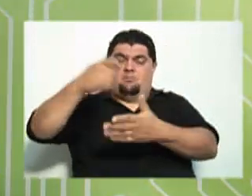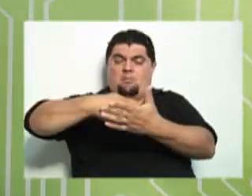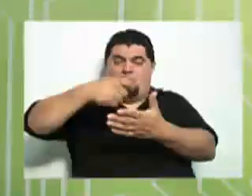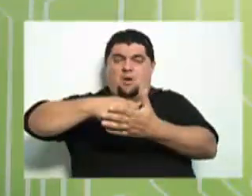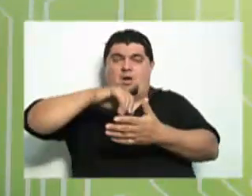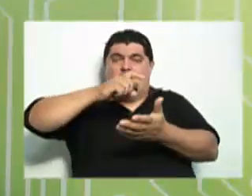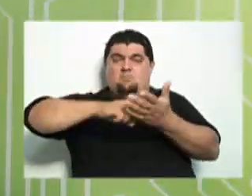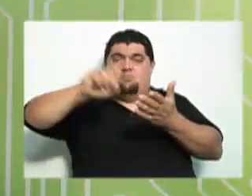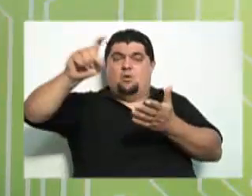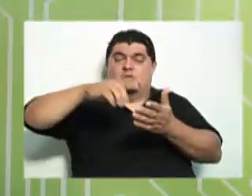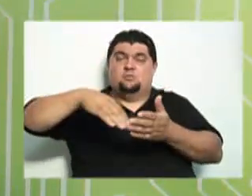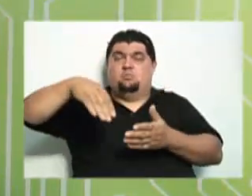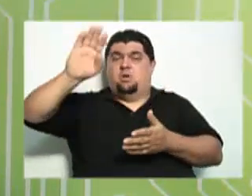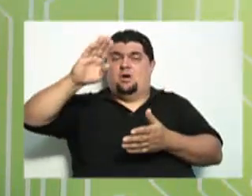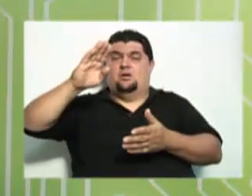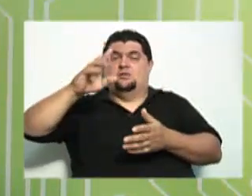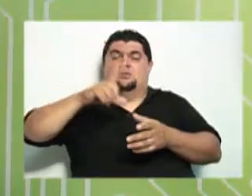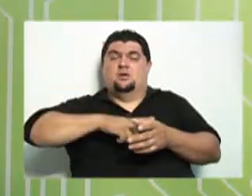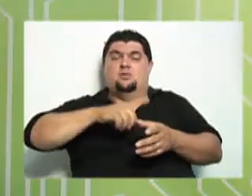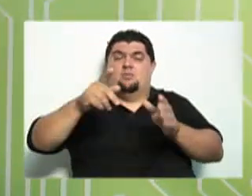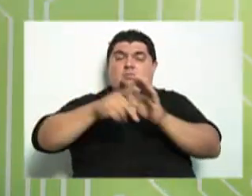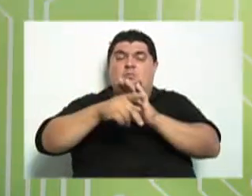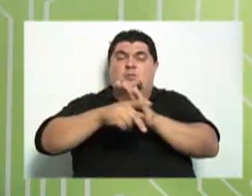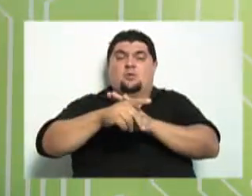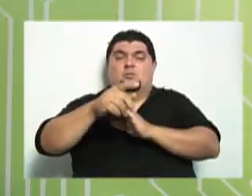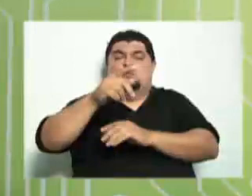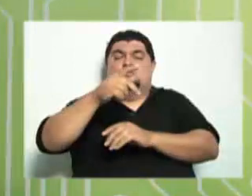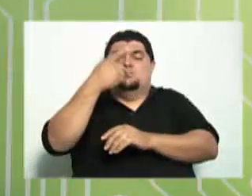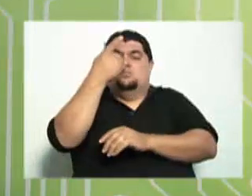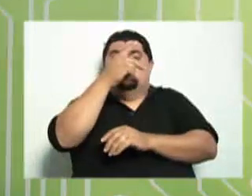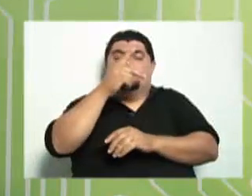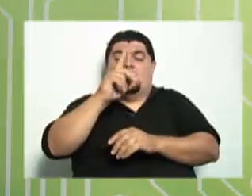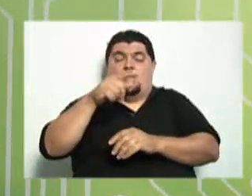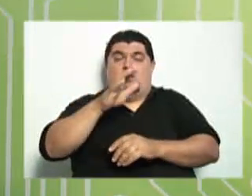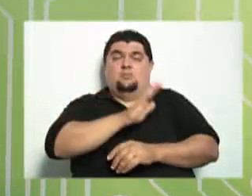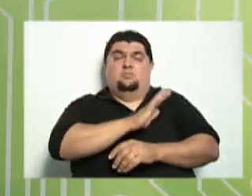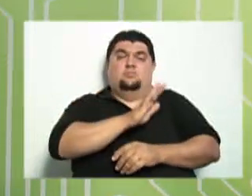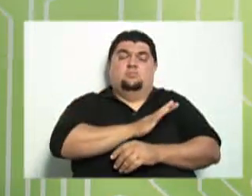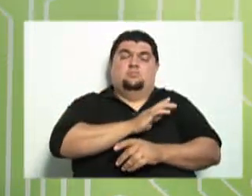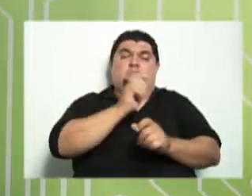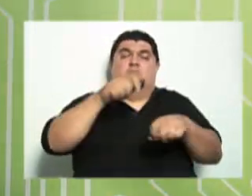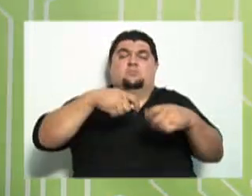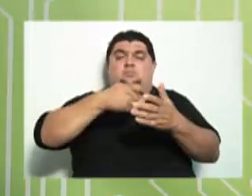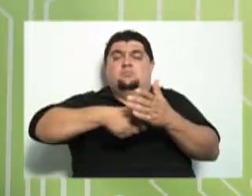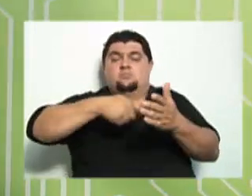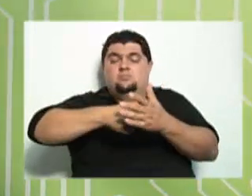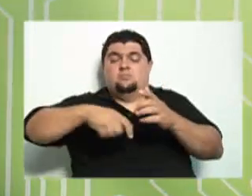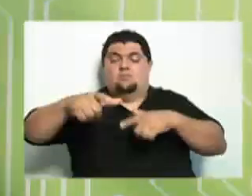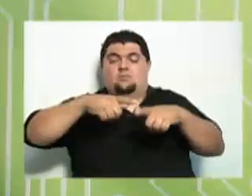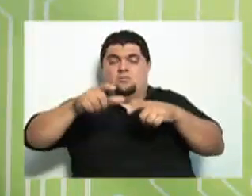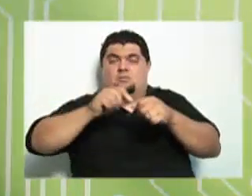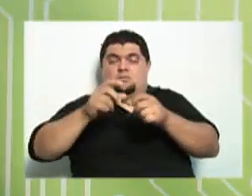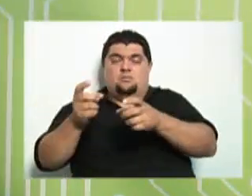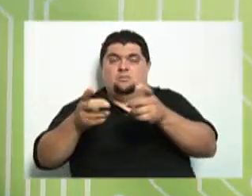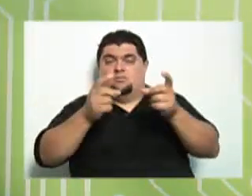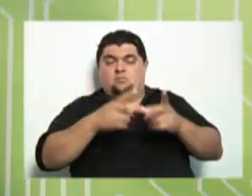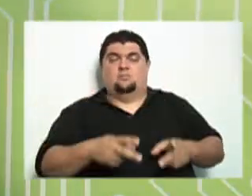sociedade, deixar esse retorno para a sociedade. Isso é o que nos enriquece em economia, produção de bens e